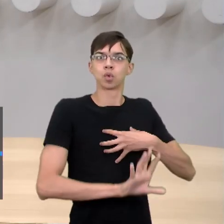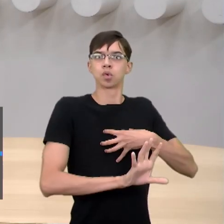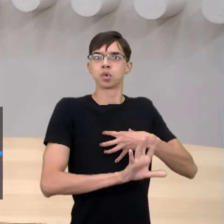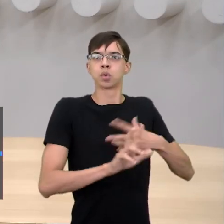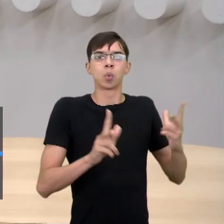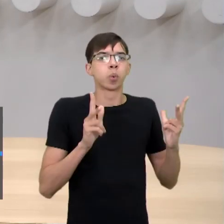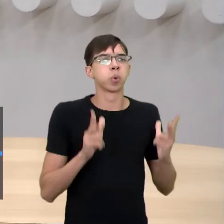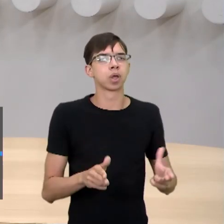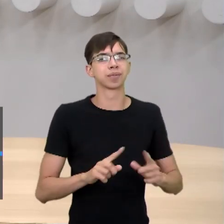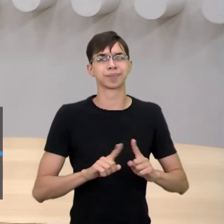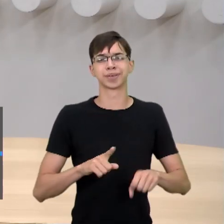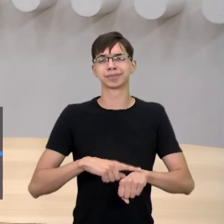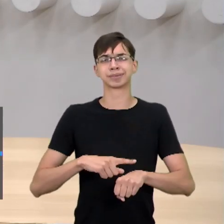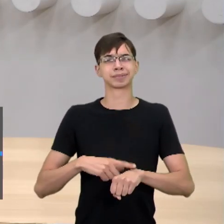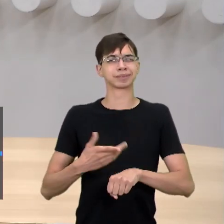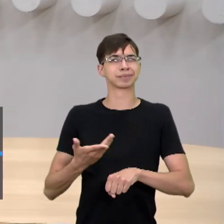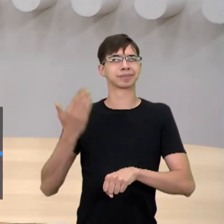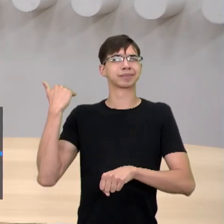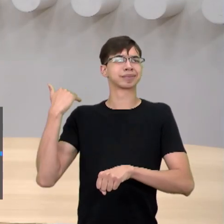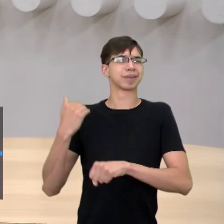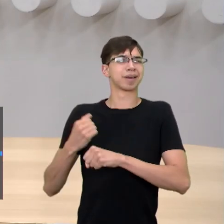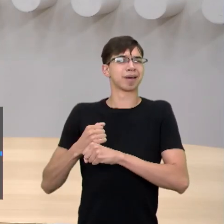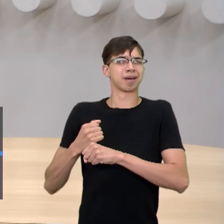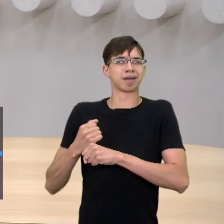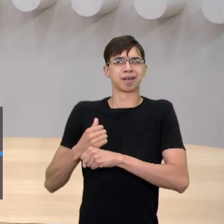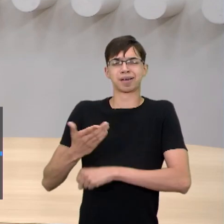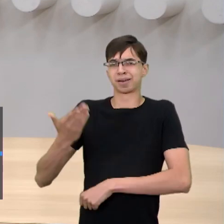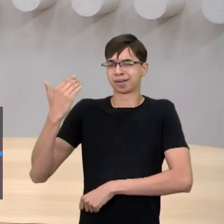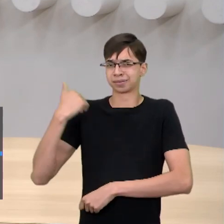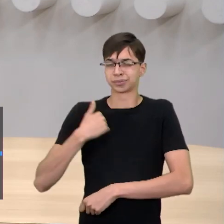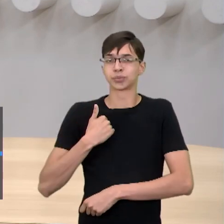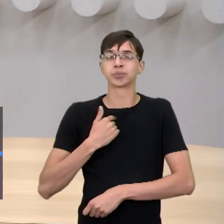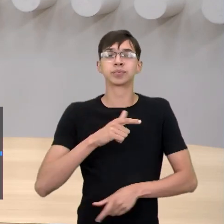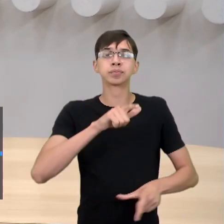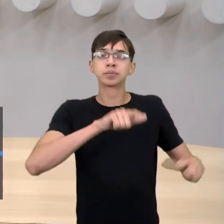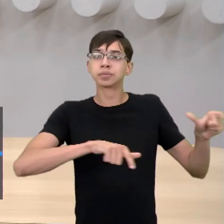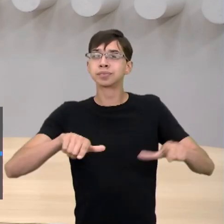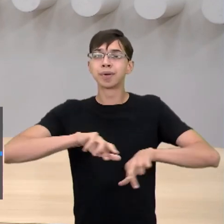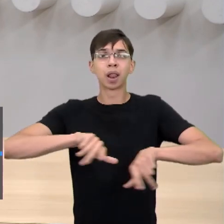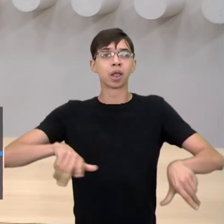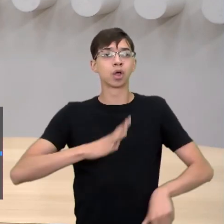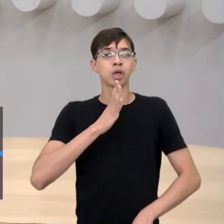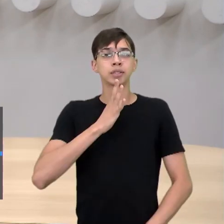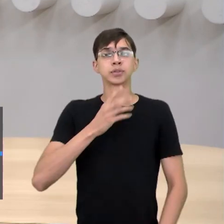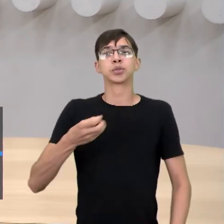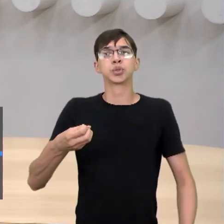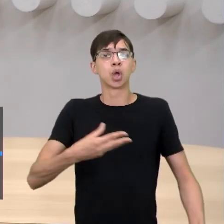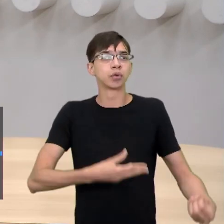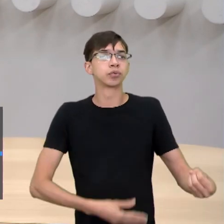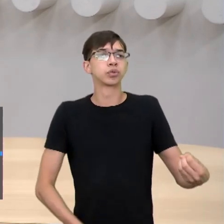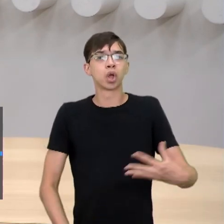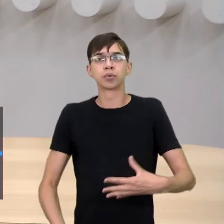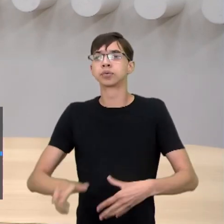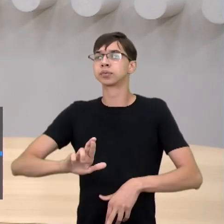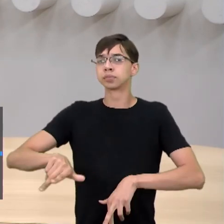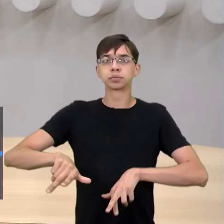momento também já passou faz um tempo. Eu conheci pessoas novas, eu trabalhei, fui pra universidade,